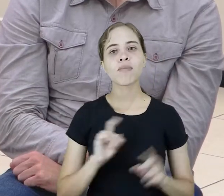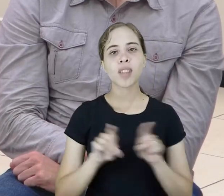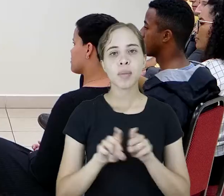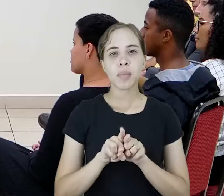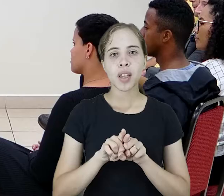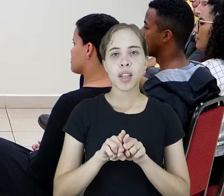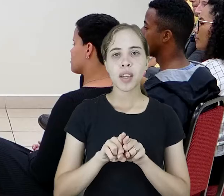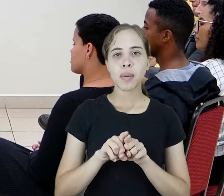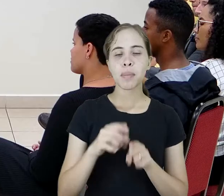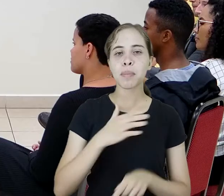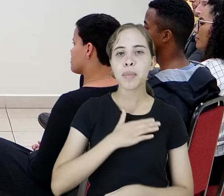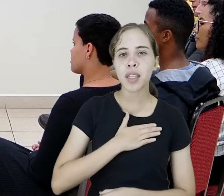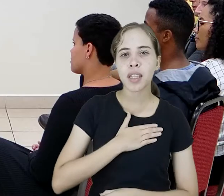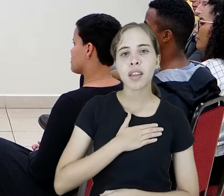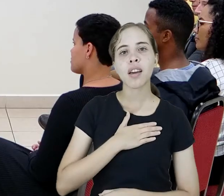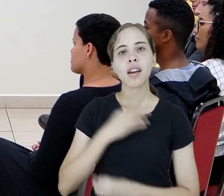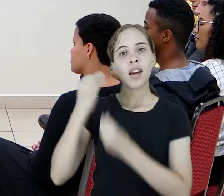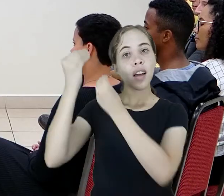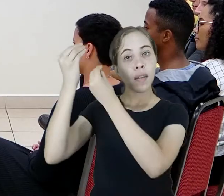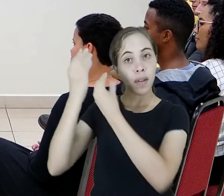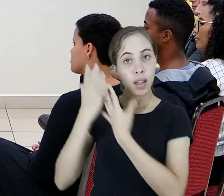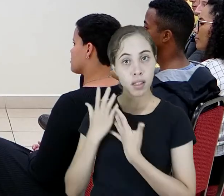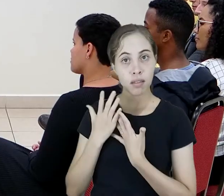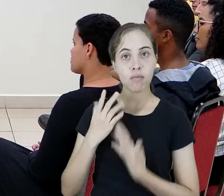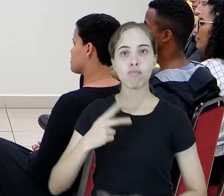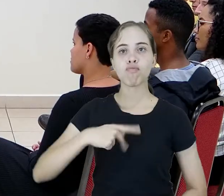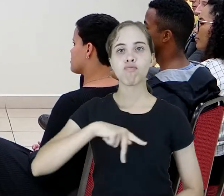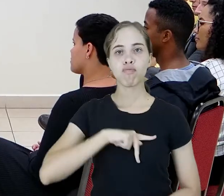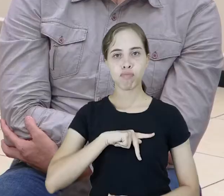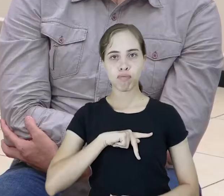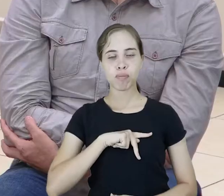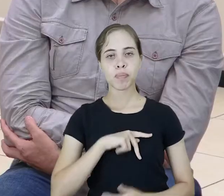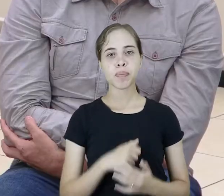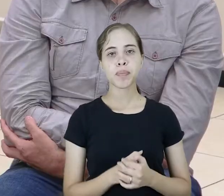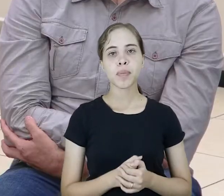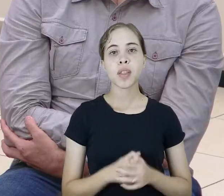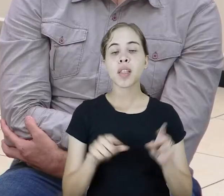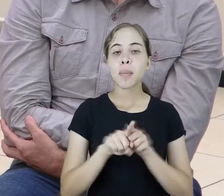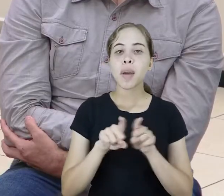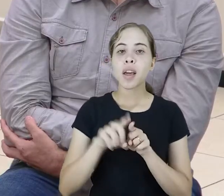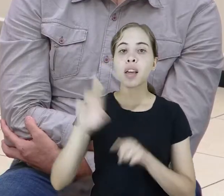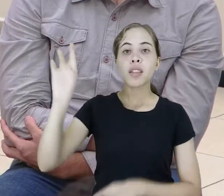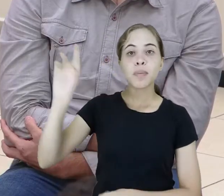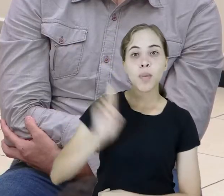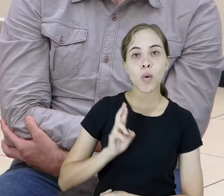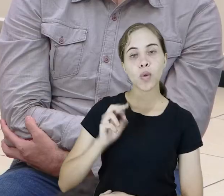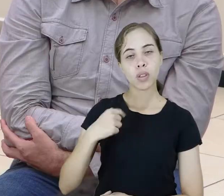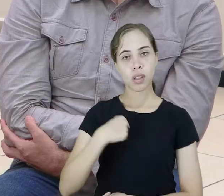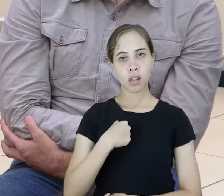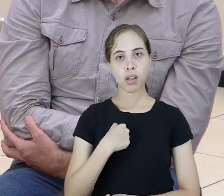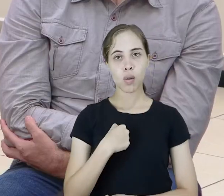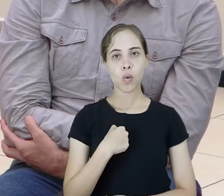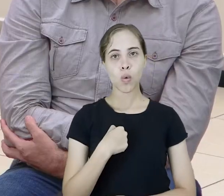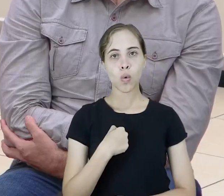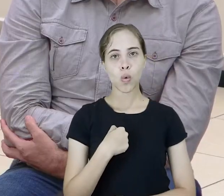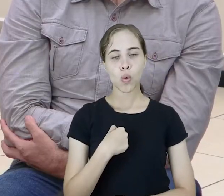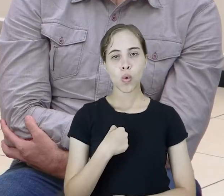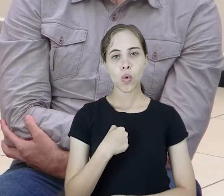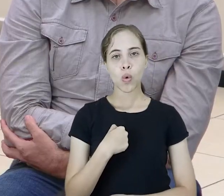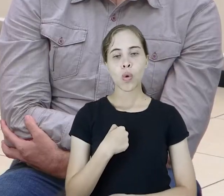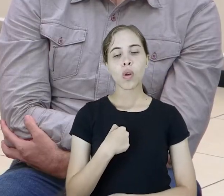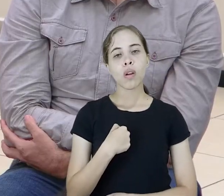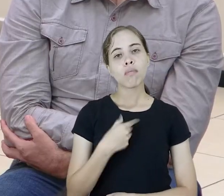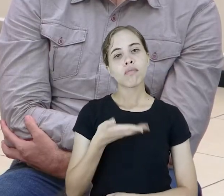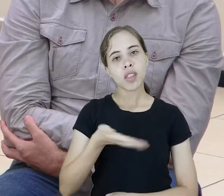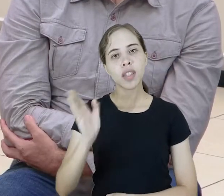minhas revelações pessoais. E também ter a resposta de que eu iria